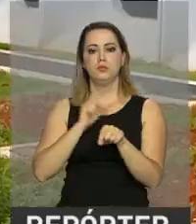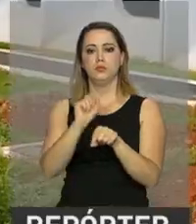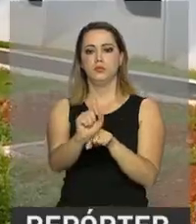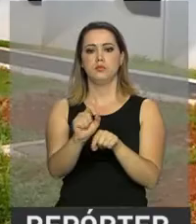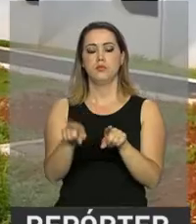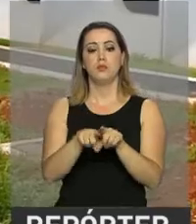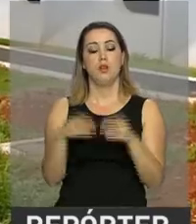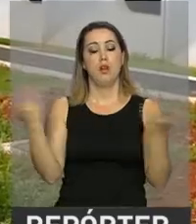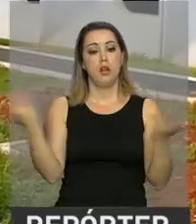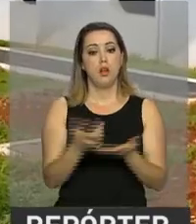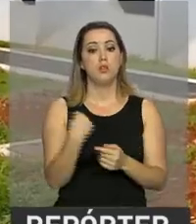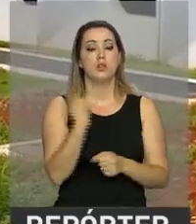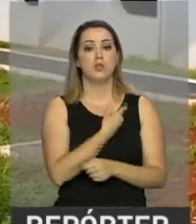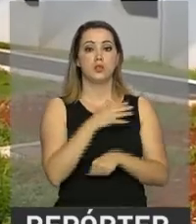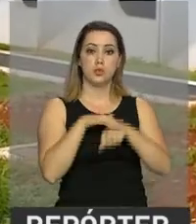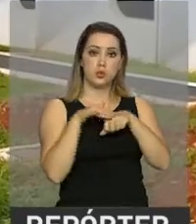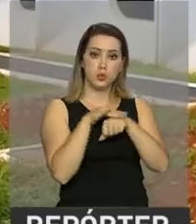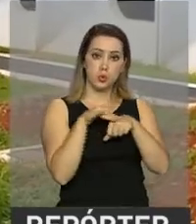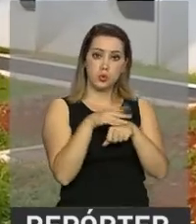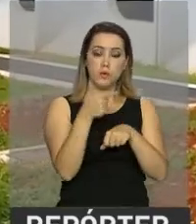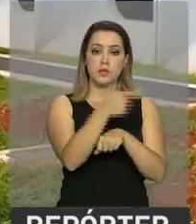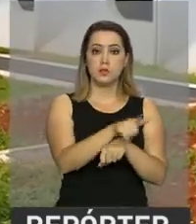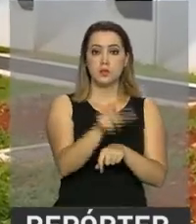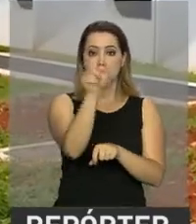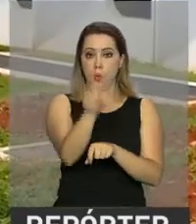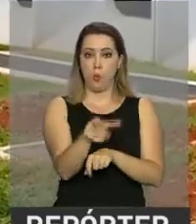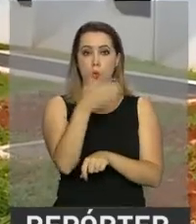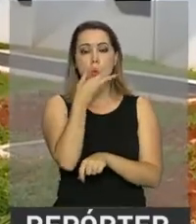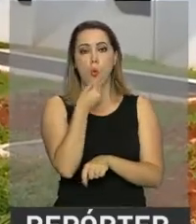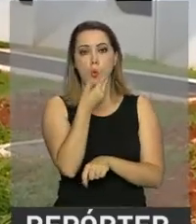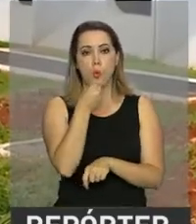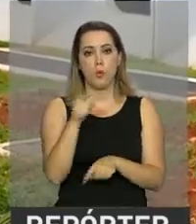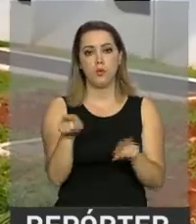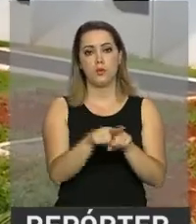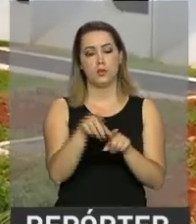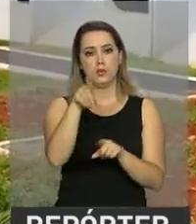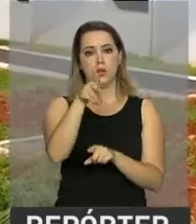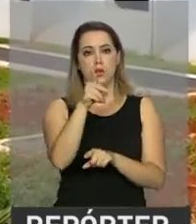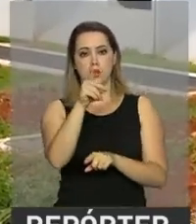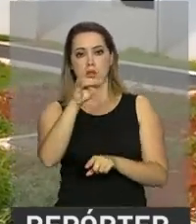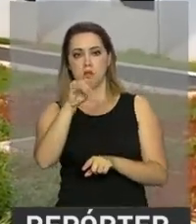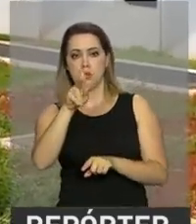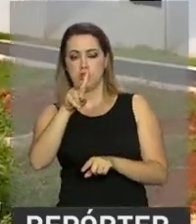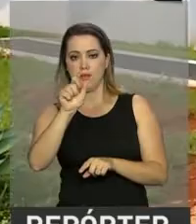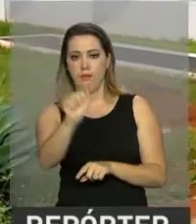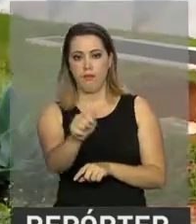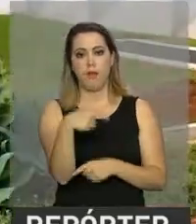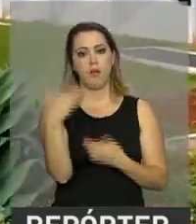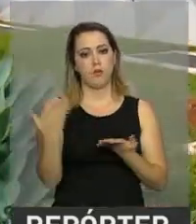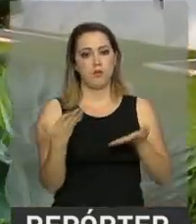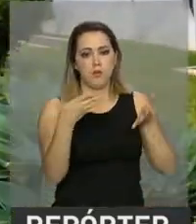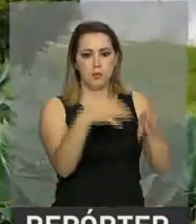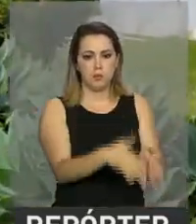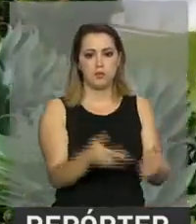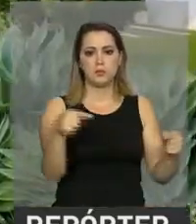mesmo. Agora a gente conversa com Petrônio da Silva Lopes. Ele é da Dival, da Secretaria de Saúde, e participou aqui